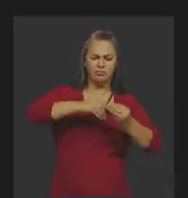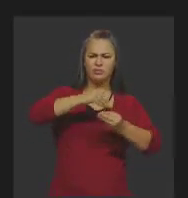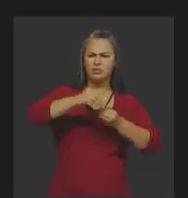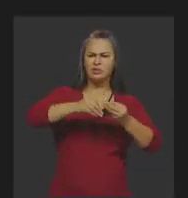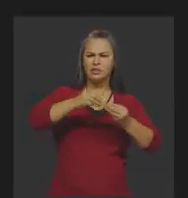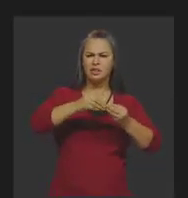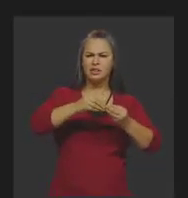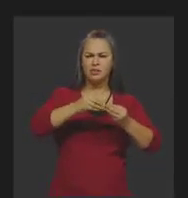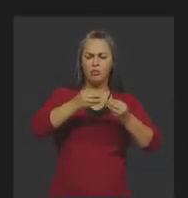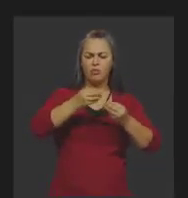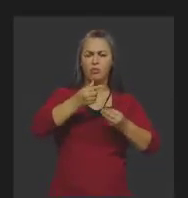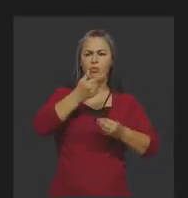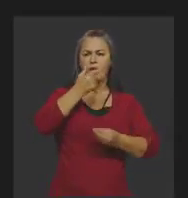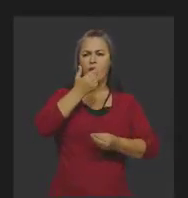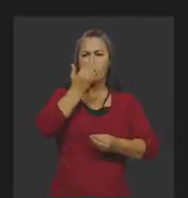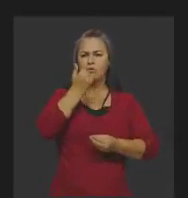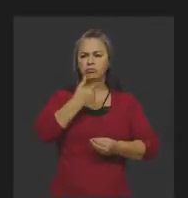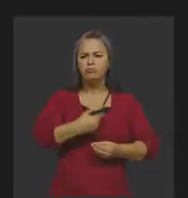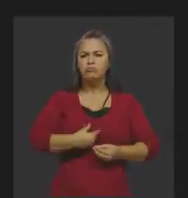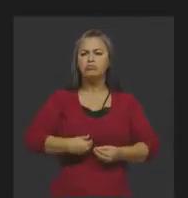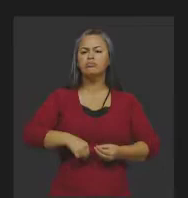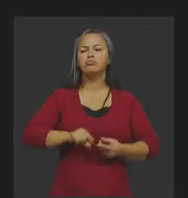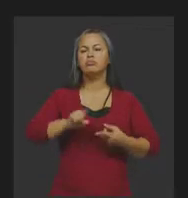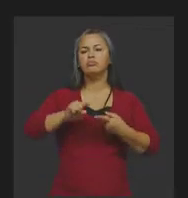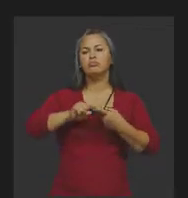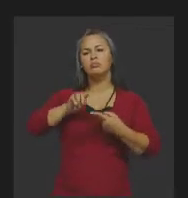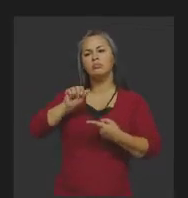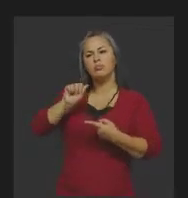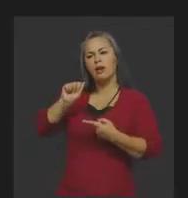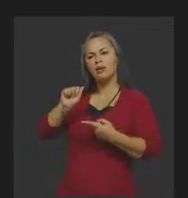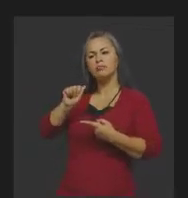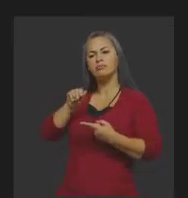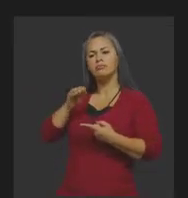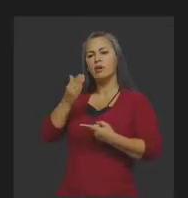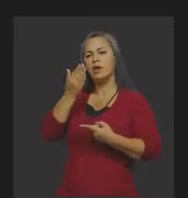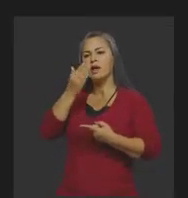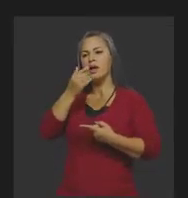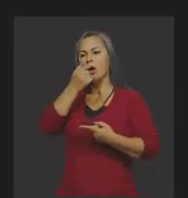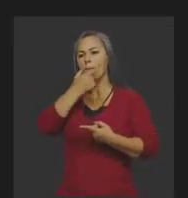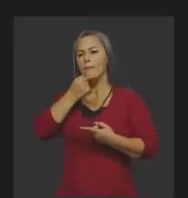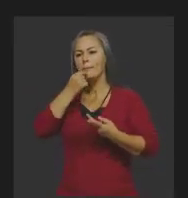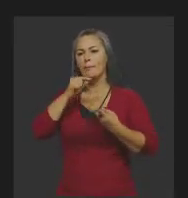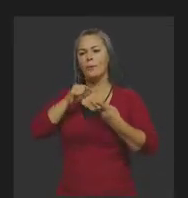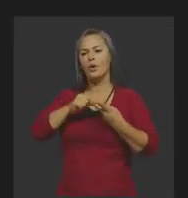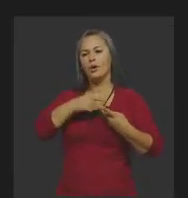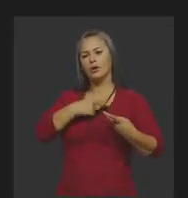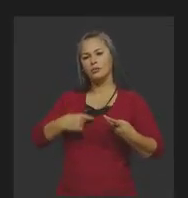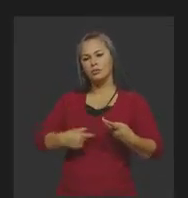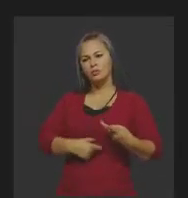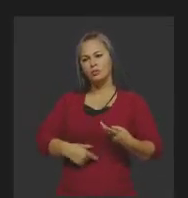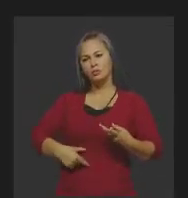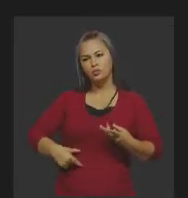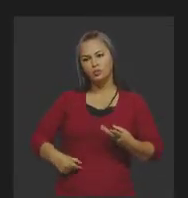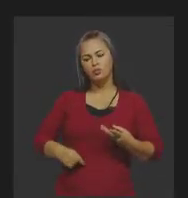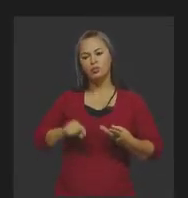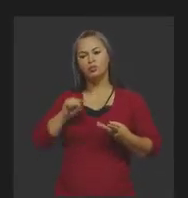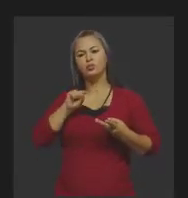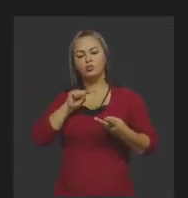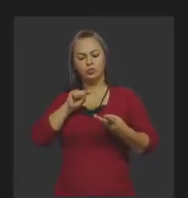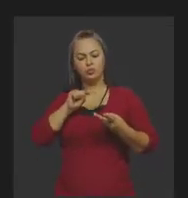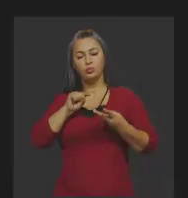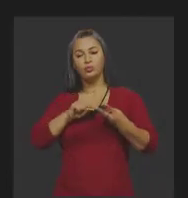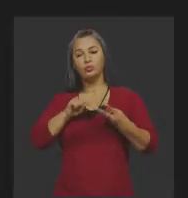digeridas na letra A, boca, letra B, estômago e letra C, intestino delgado? Essa questão está na